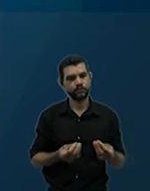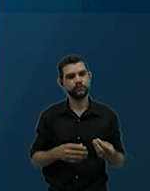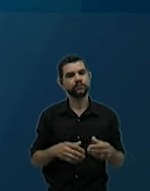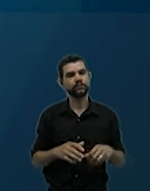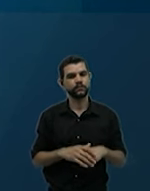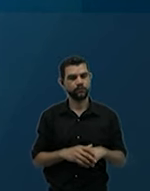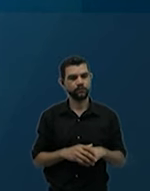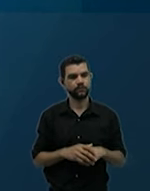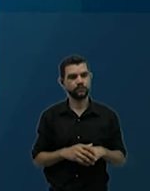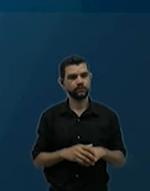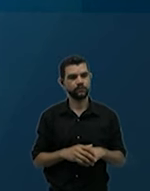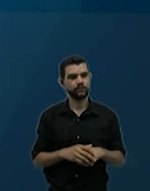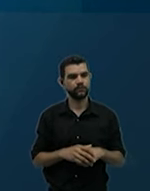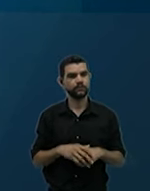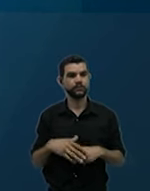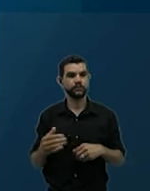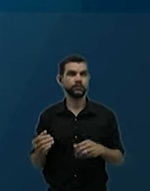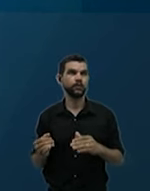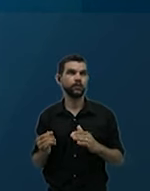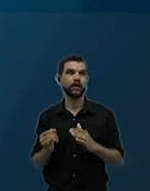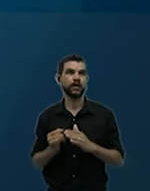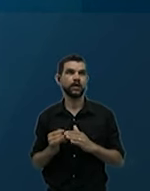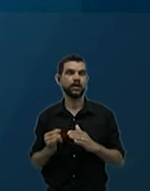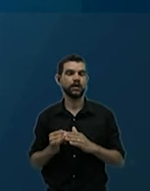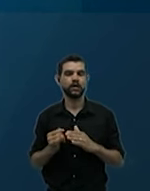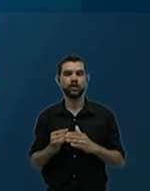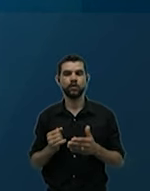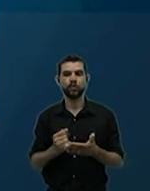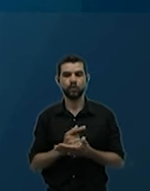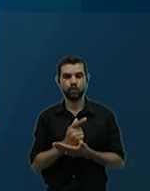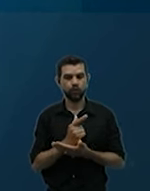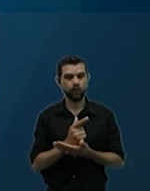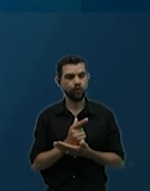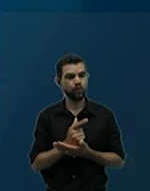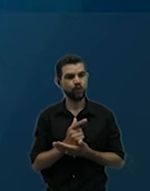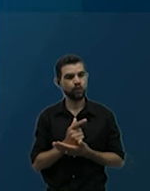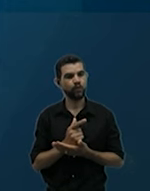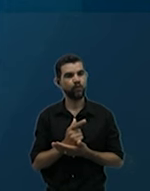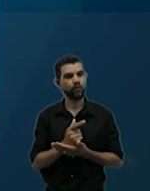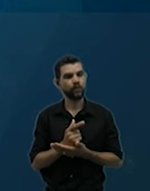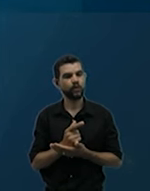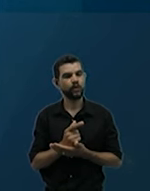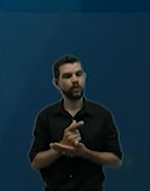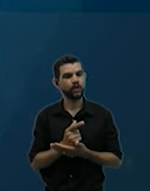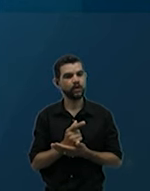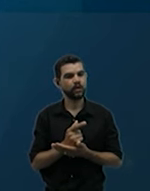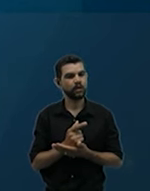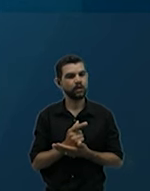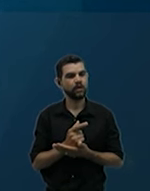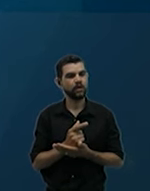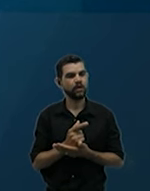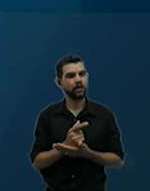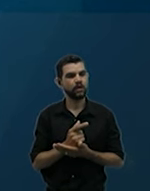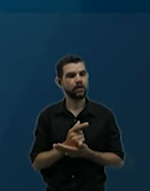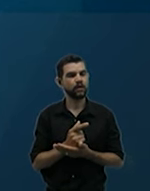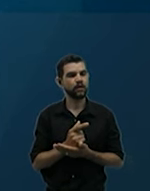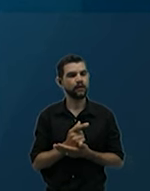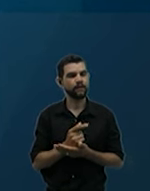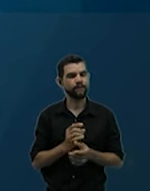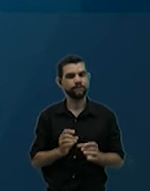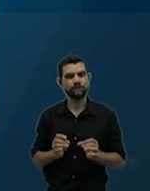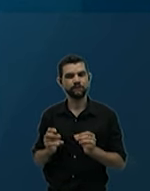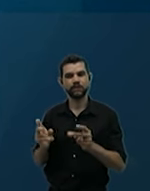do domínio ocorre de forma derivada, transmitindo-se, além do bem, os vícios,